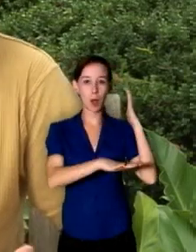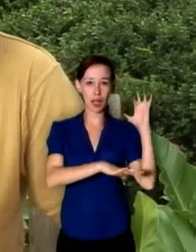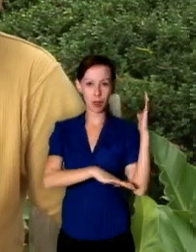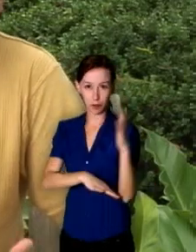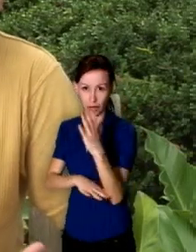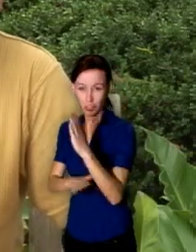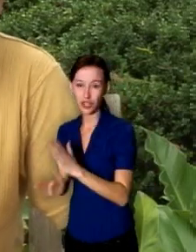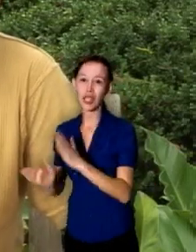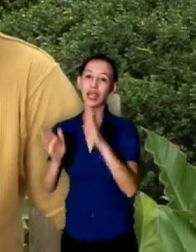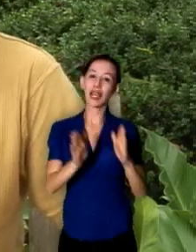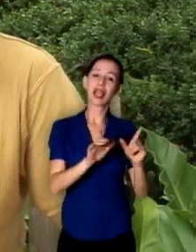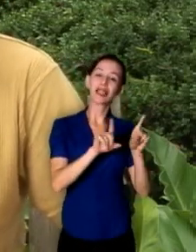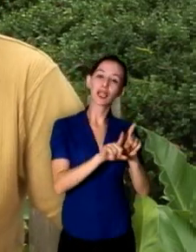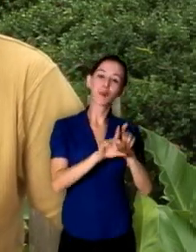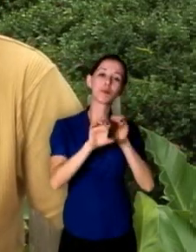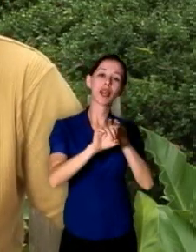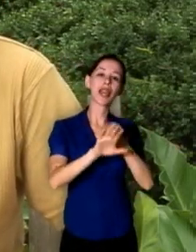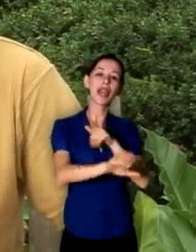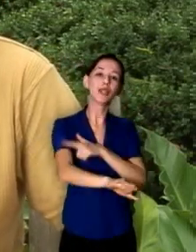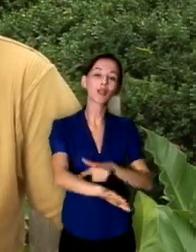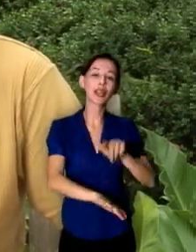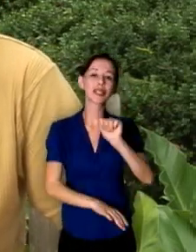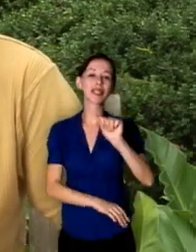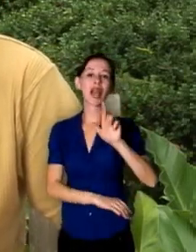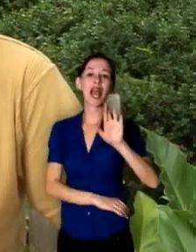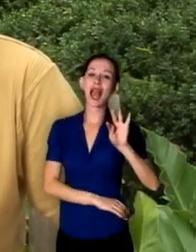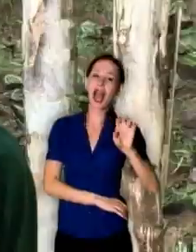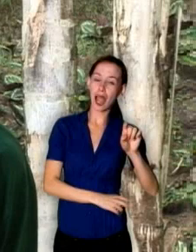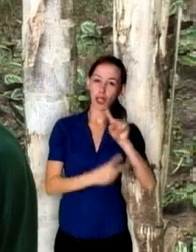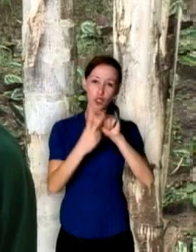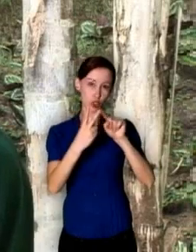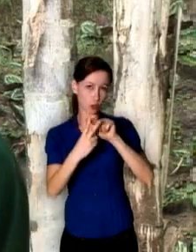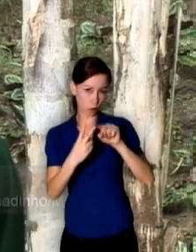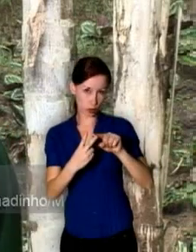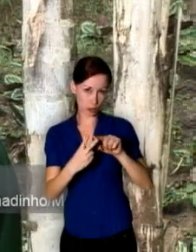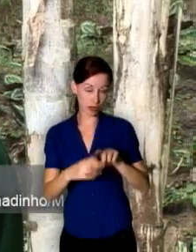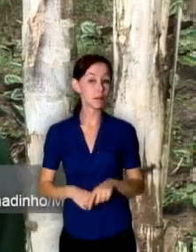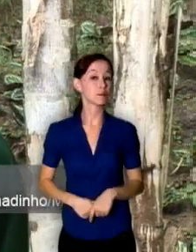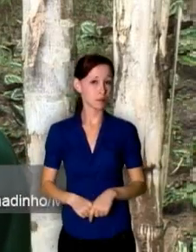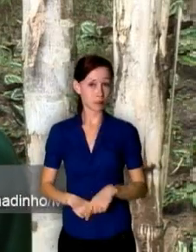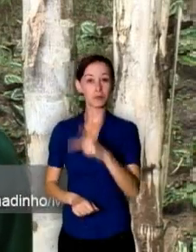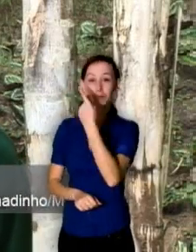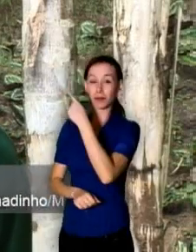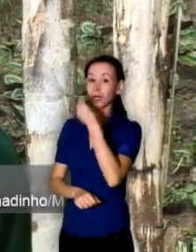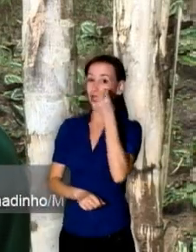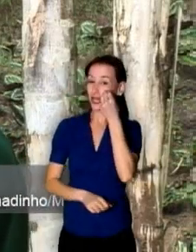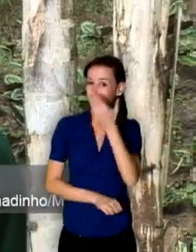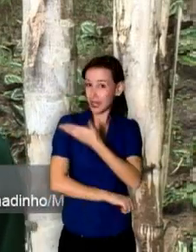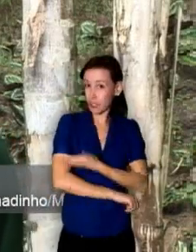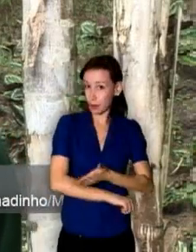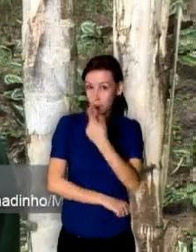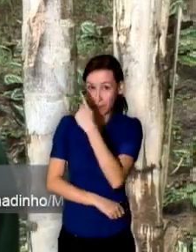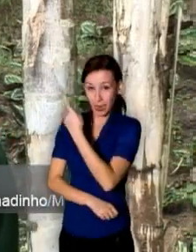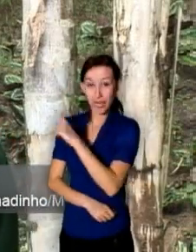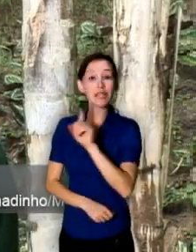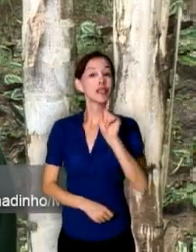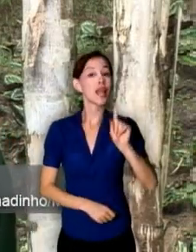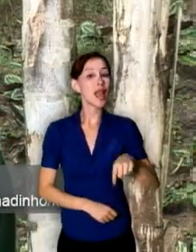Tendo também a educação de arte como outra fase do projeto da educação. A minha experiência aqui